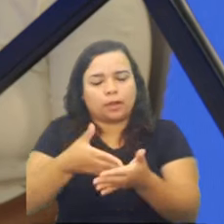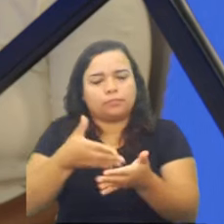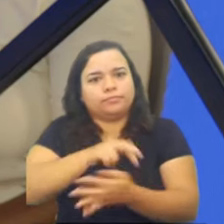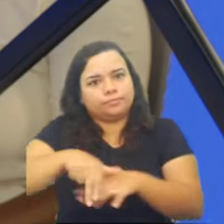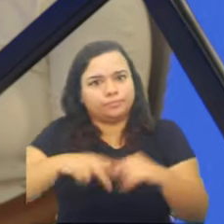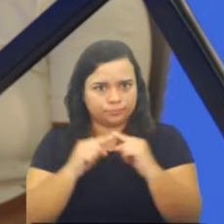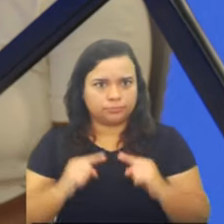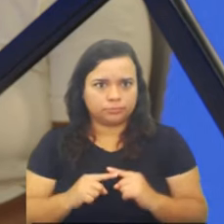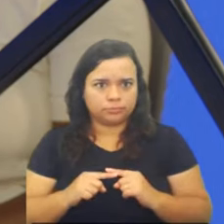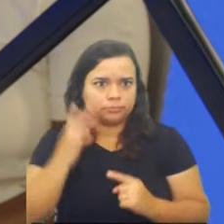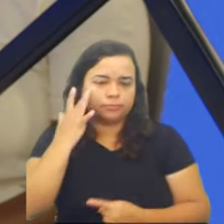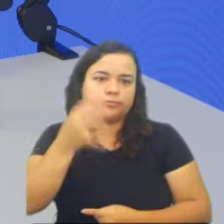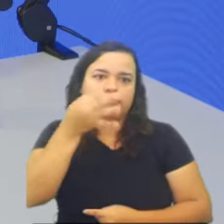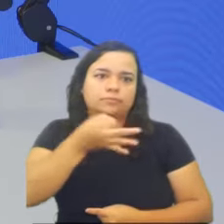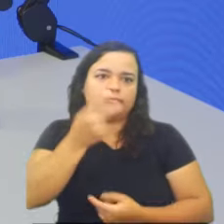essas